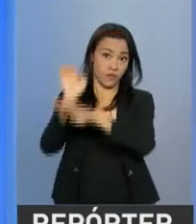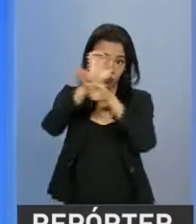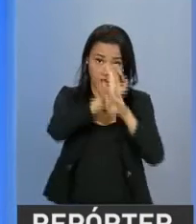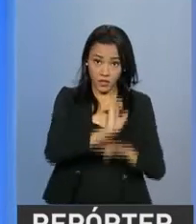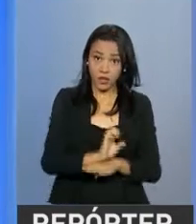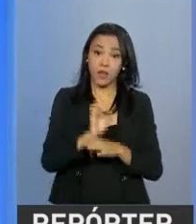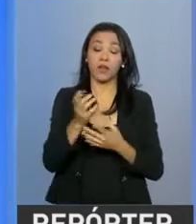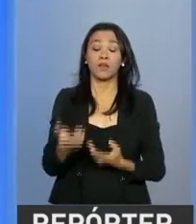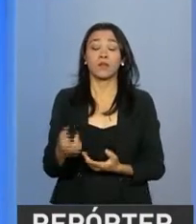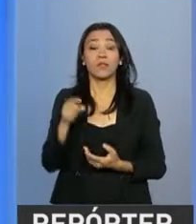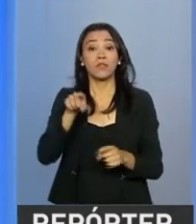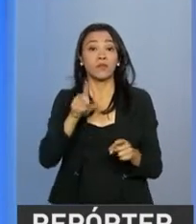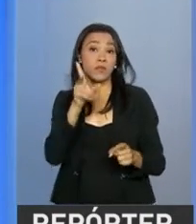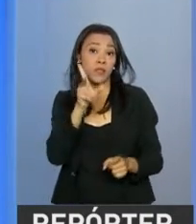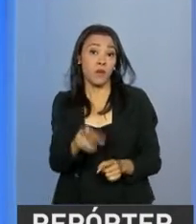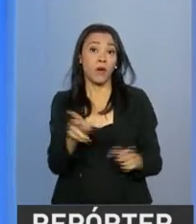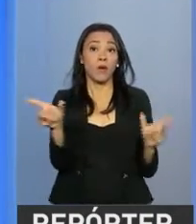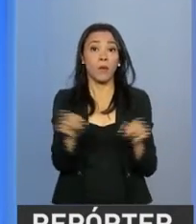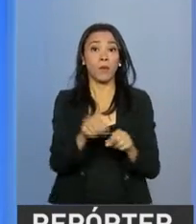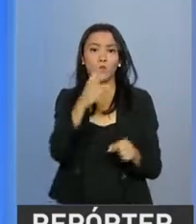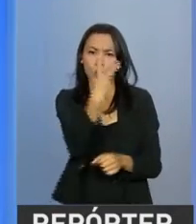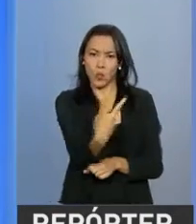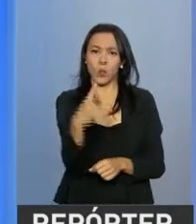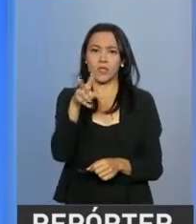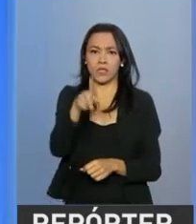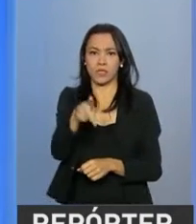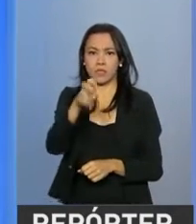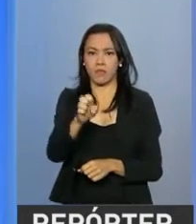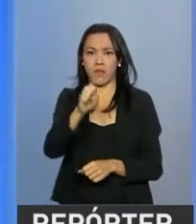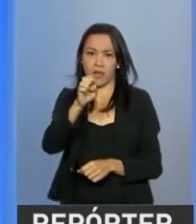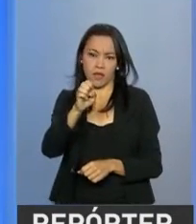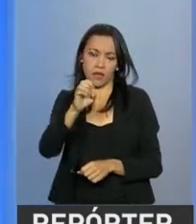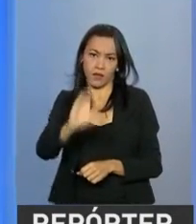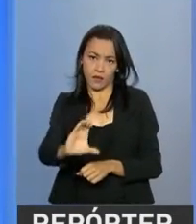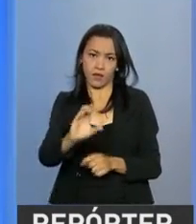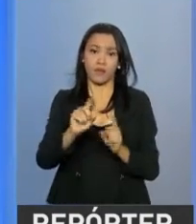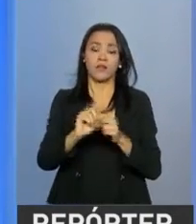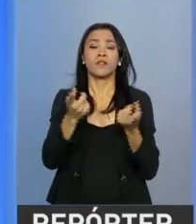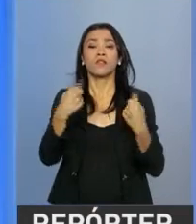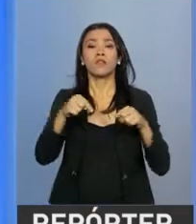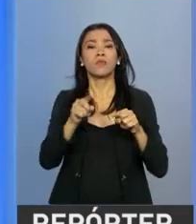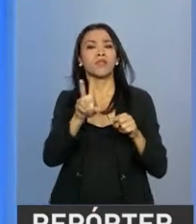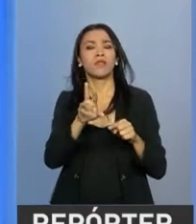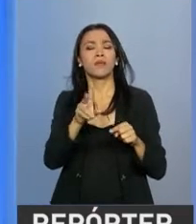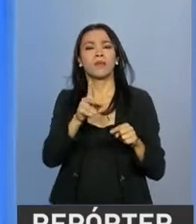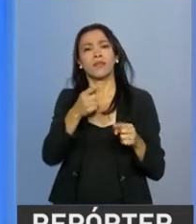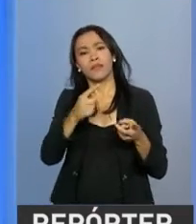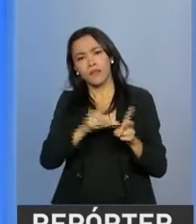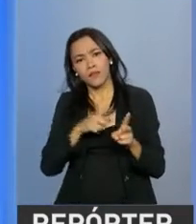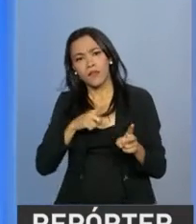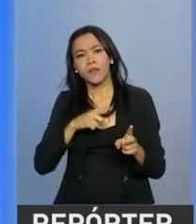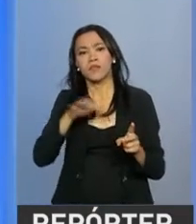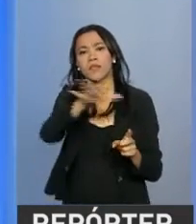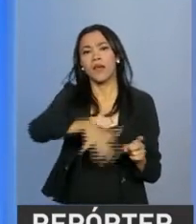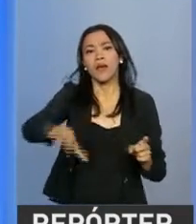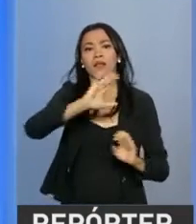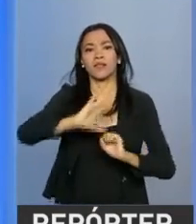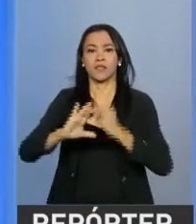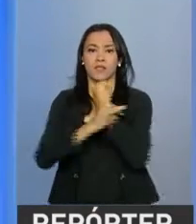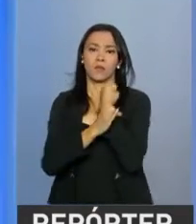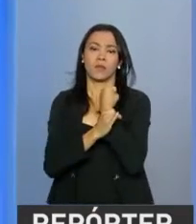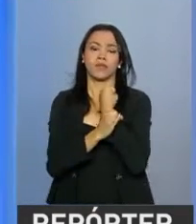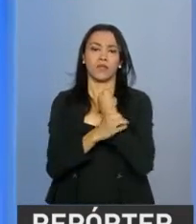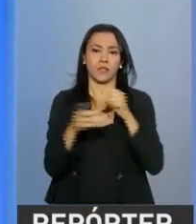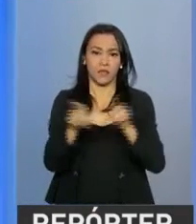alguns que ainda estão em comissão especial com aspecto duas partes que tratam de precatórios Você tem uma agenda na área de segurança pública que hoje foi apresentada